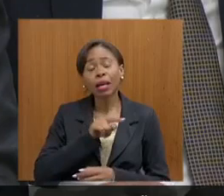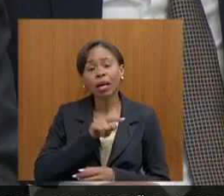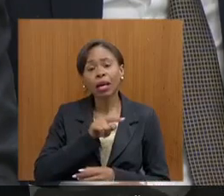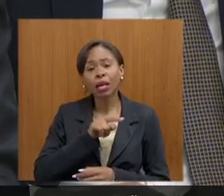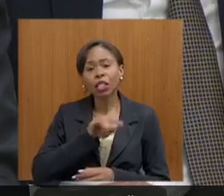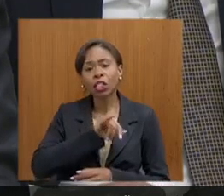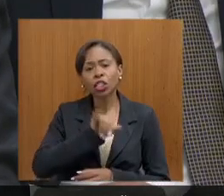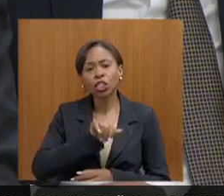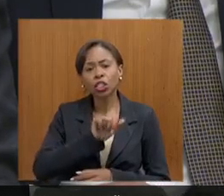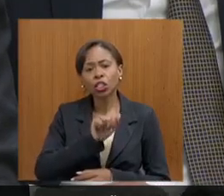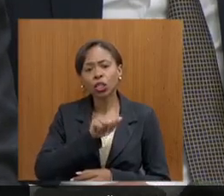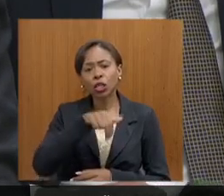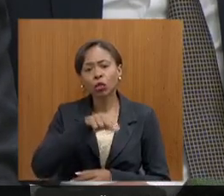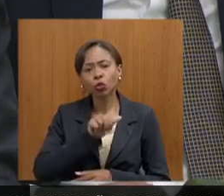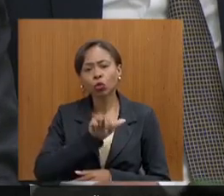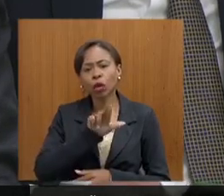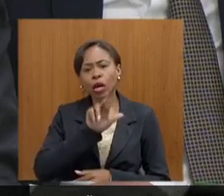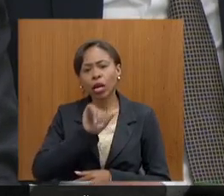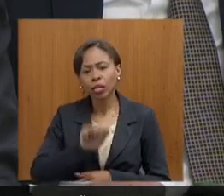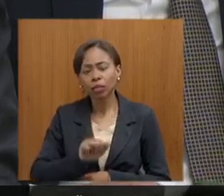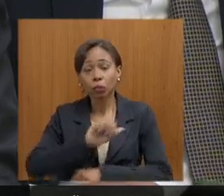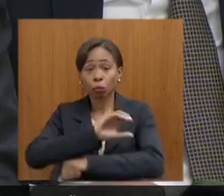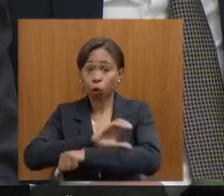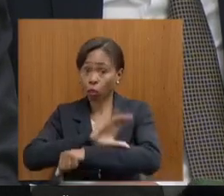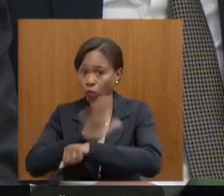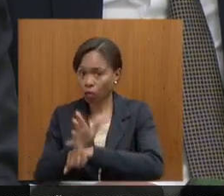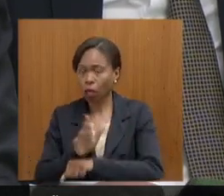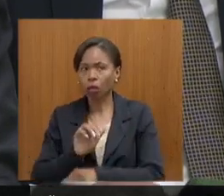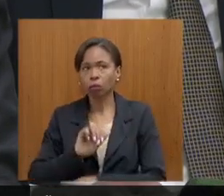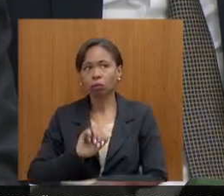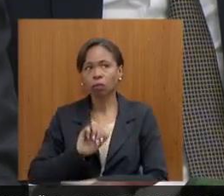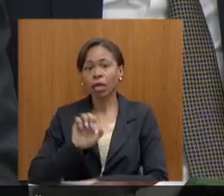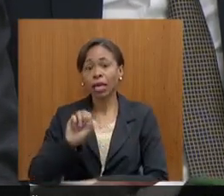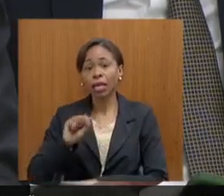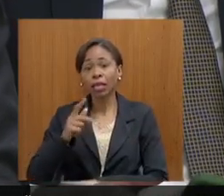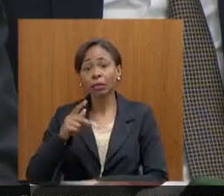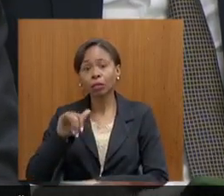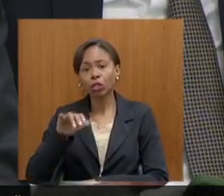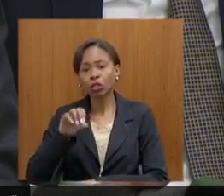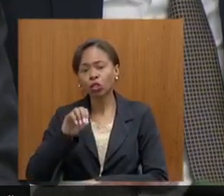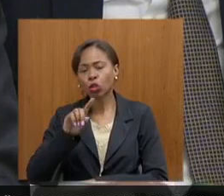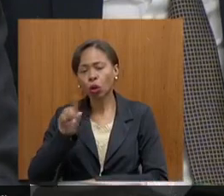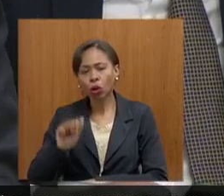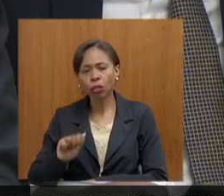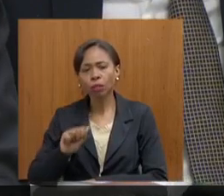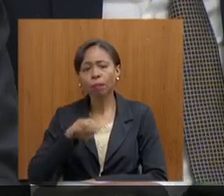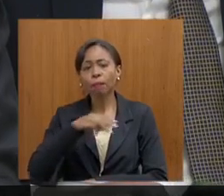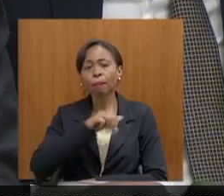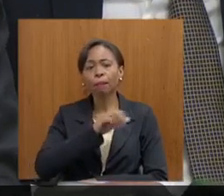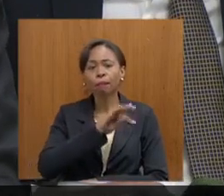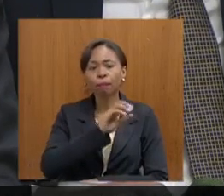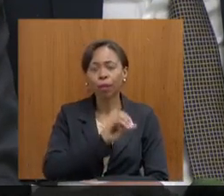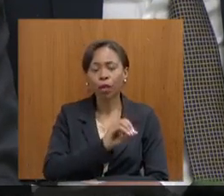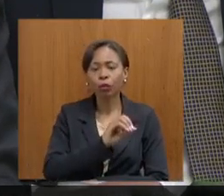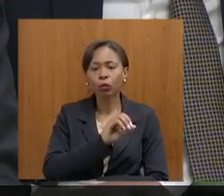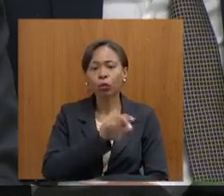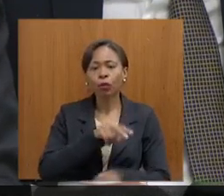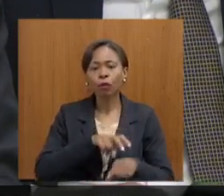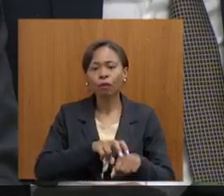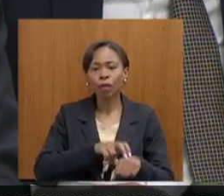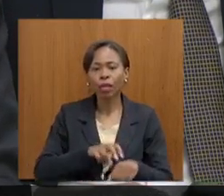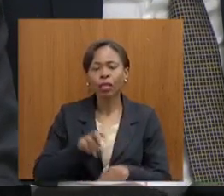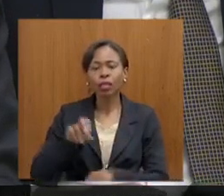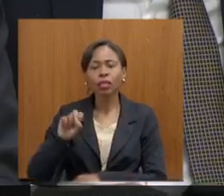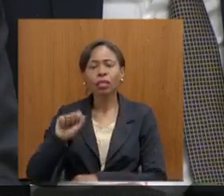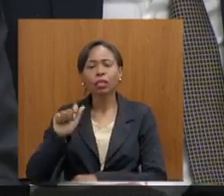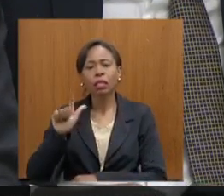Espinosa Monte Azul é mato verde possa ter também uma subestação grande na região de São